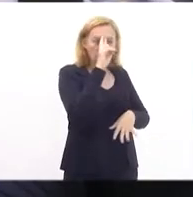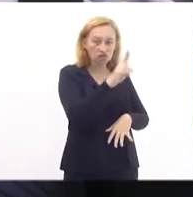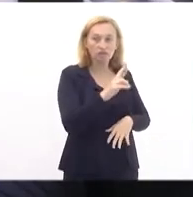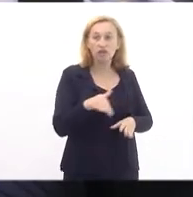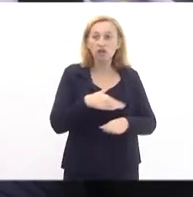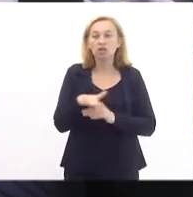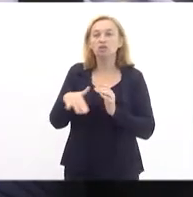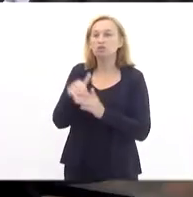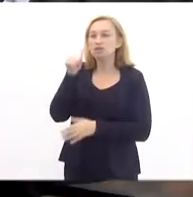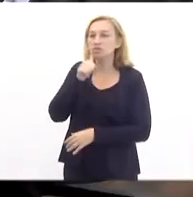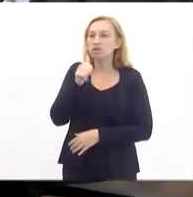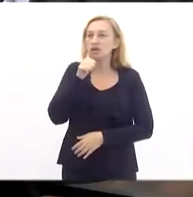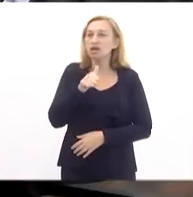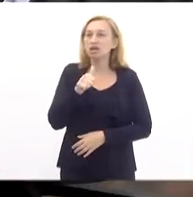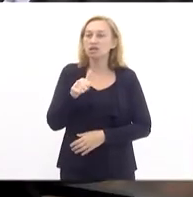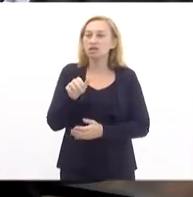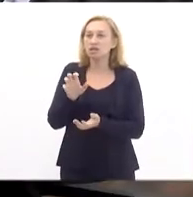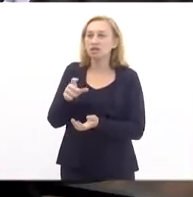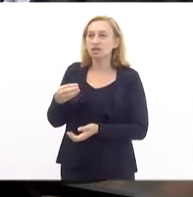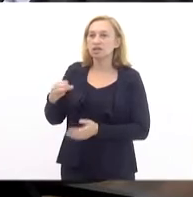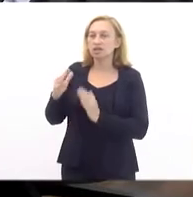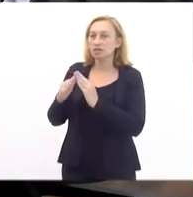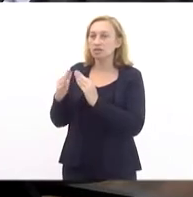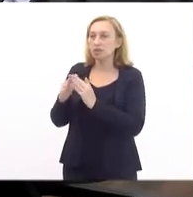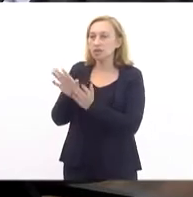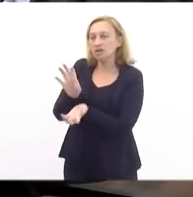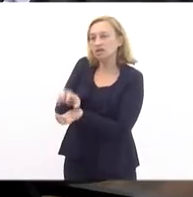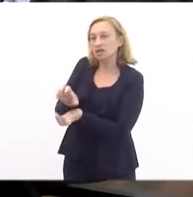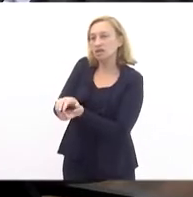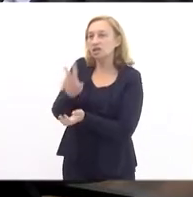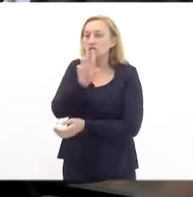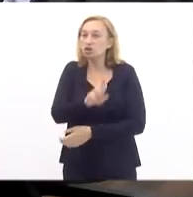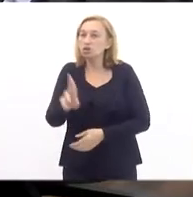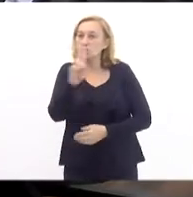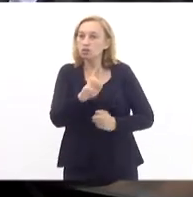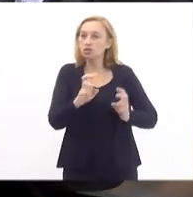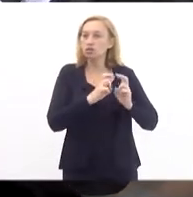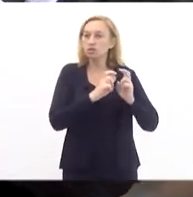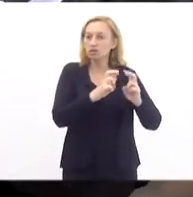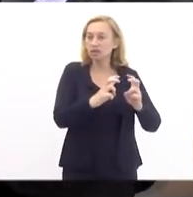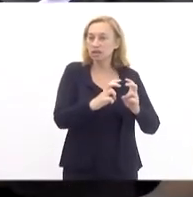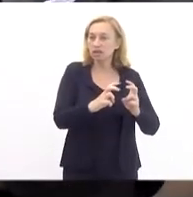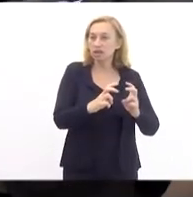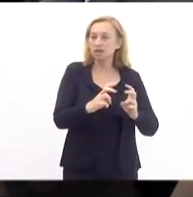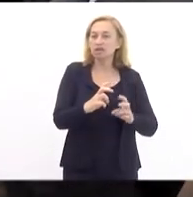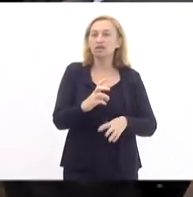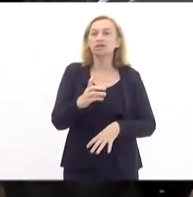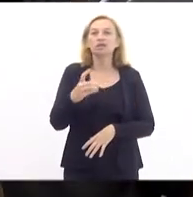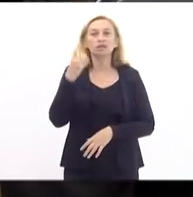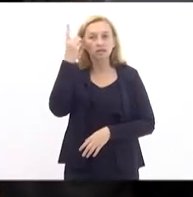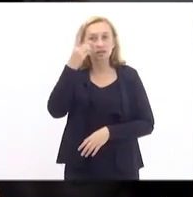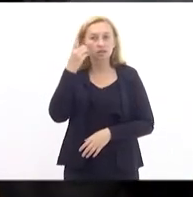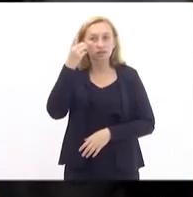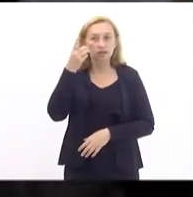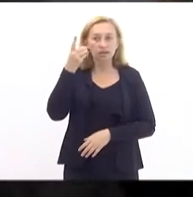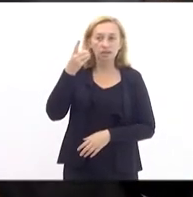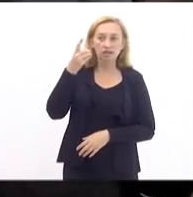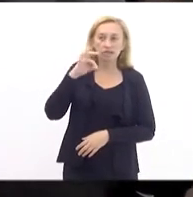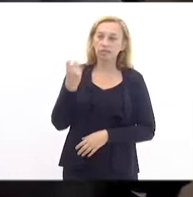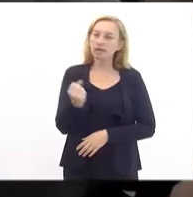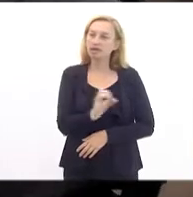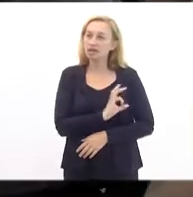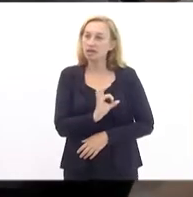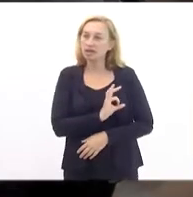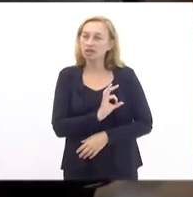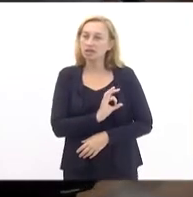moram em Santa Cruz, na sua grande maioria, que usam o sistema de trem, deputada Marta Rocha, são diaristas, trabalham no comércio, são